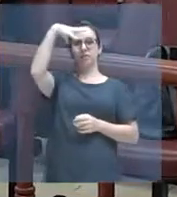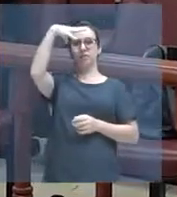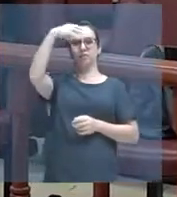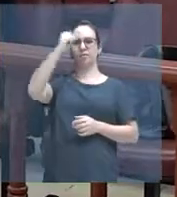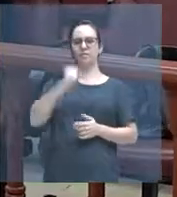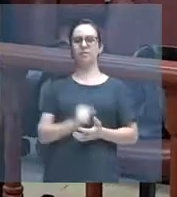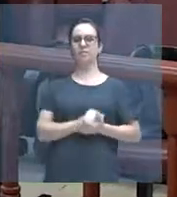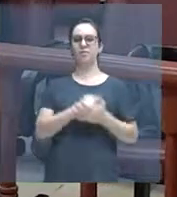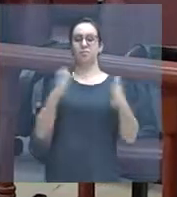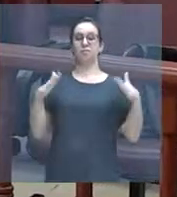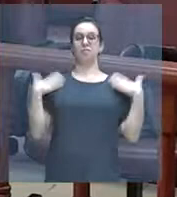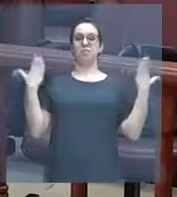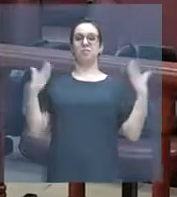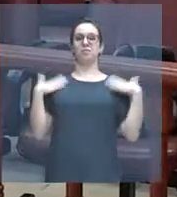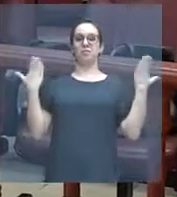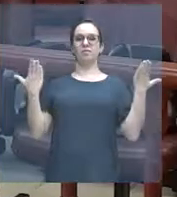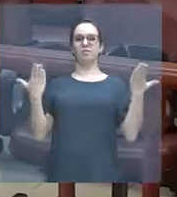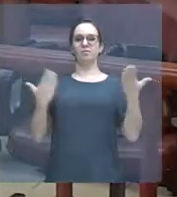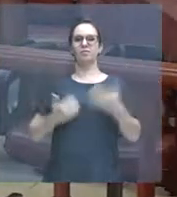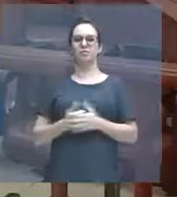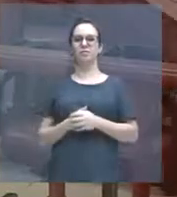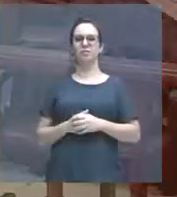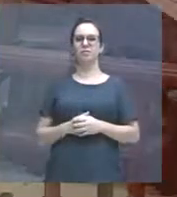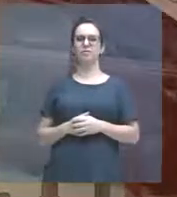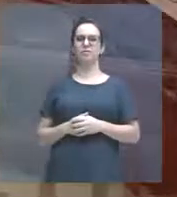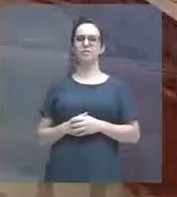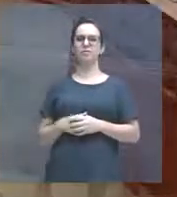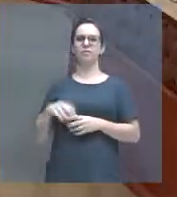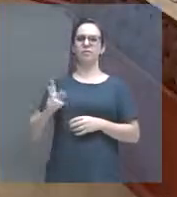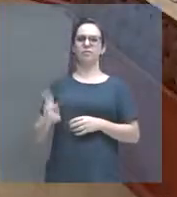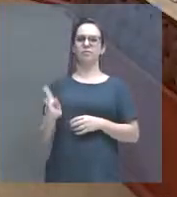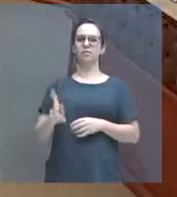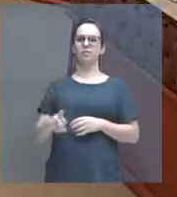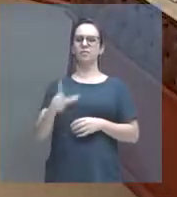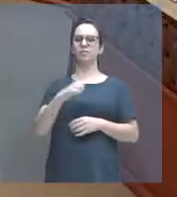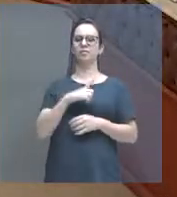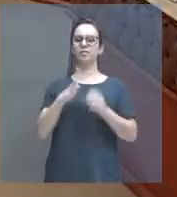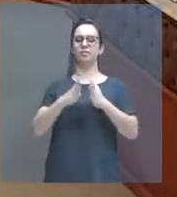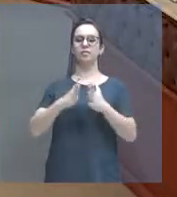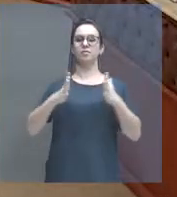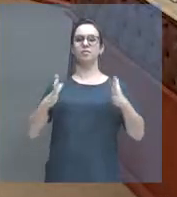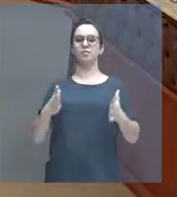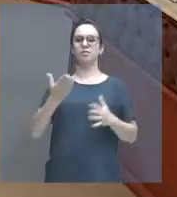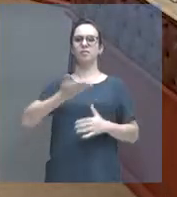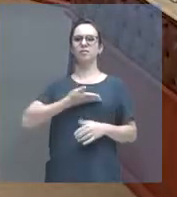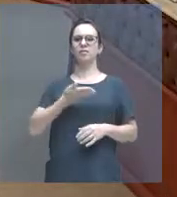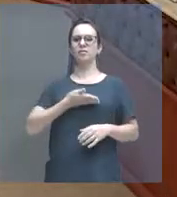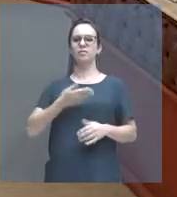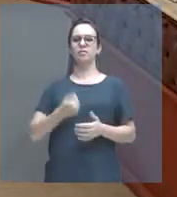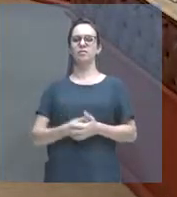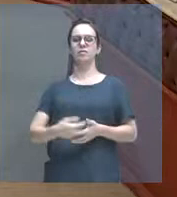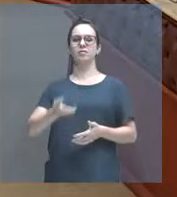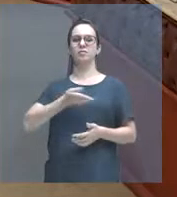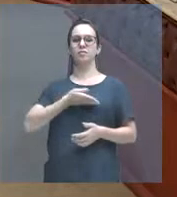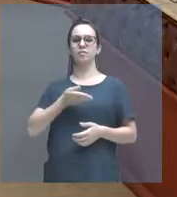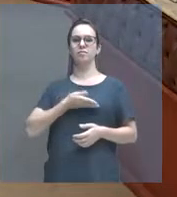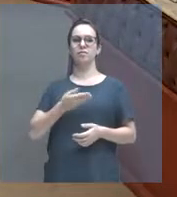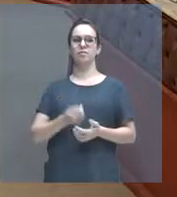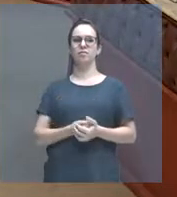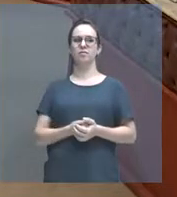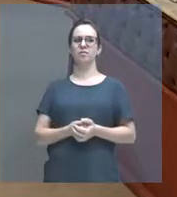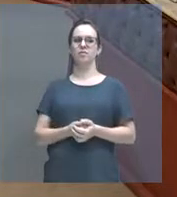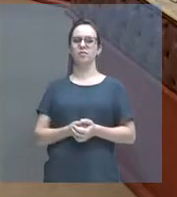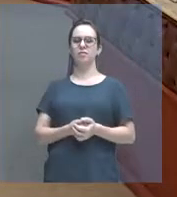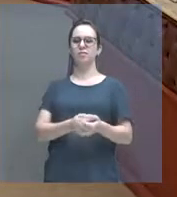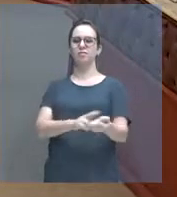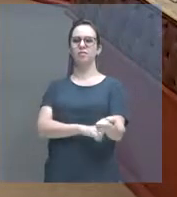de luz. Ele sempre teve grandes amigos, amigos que são até irmãos dele, né, como